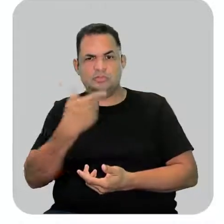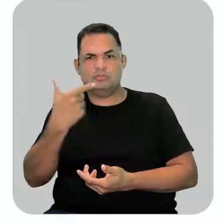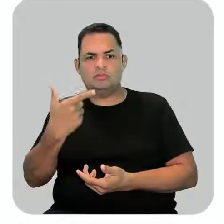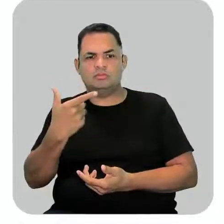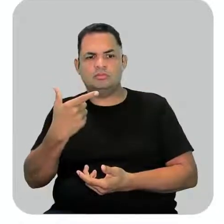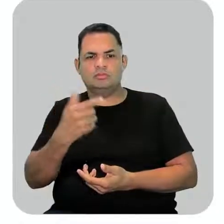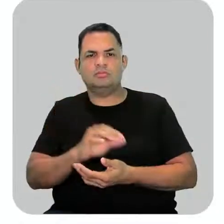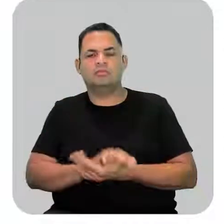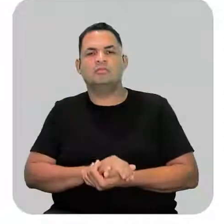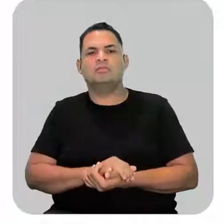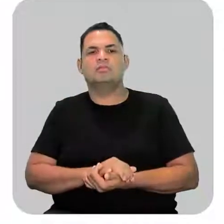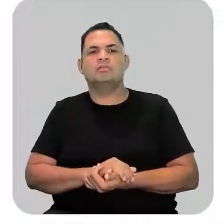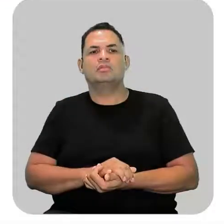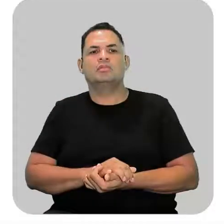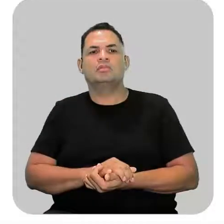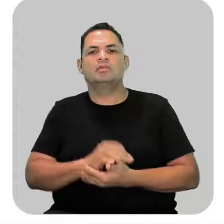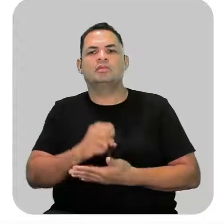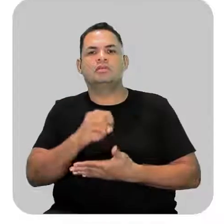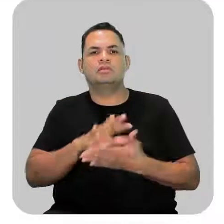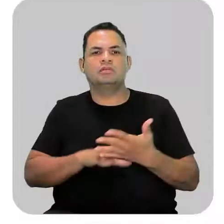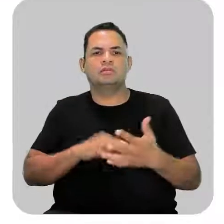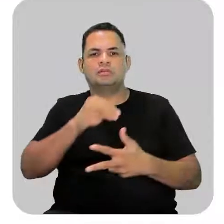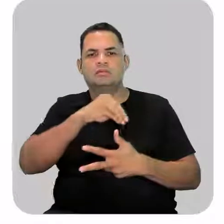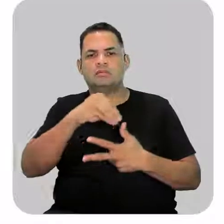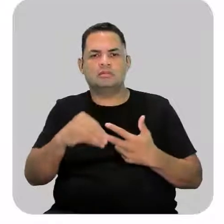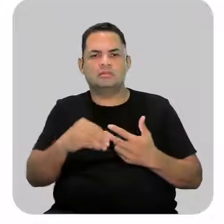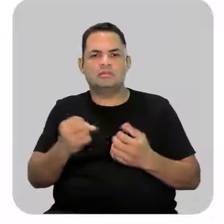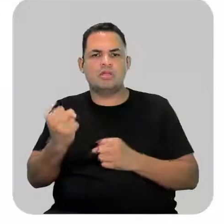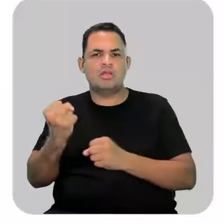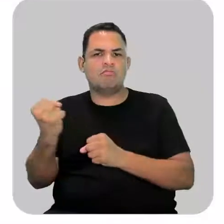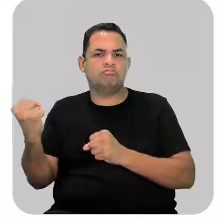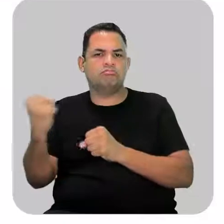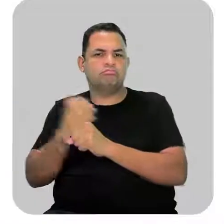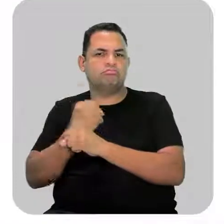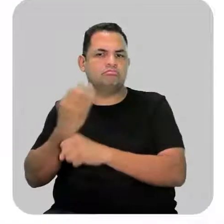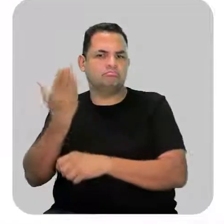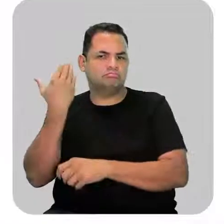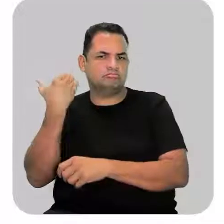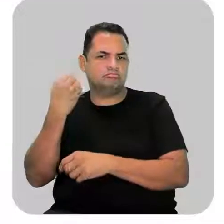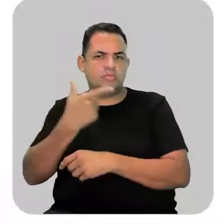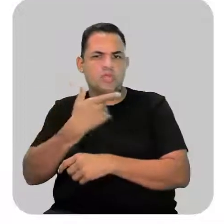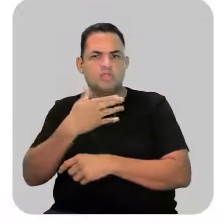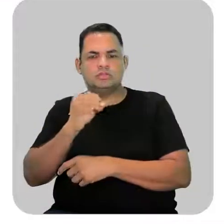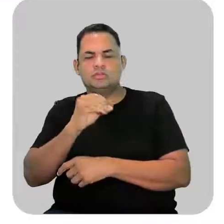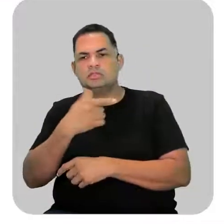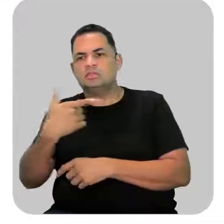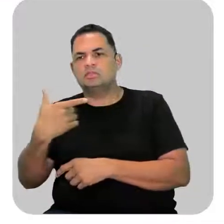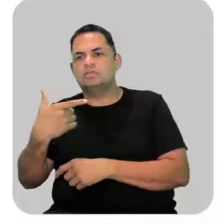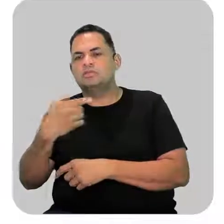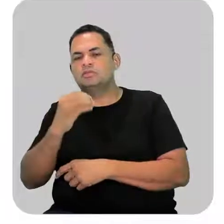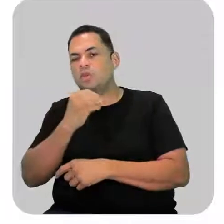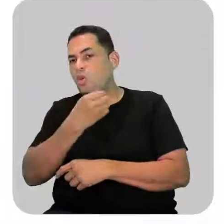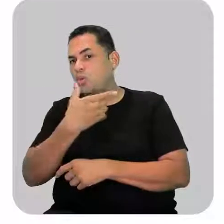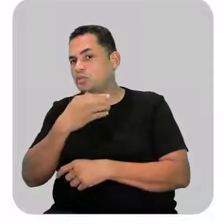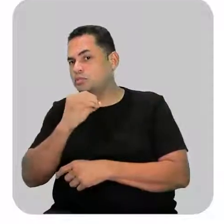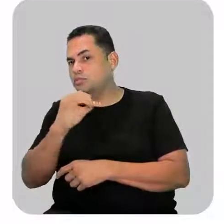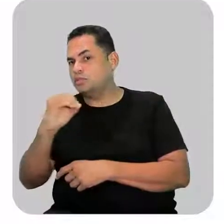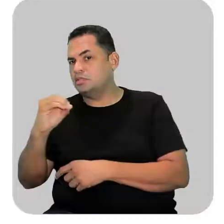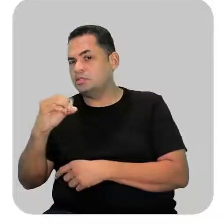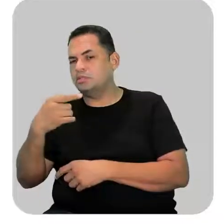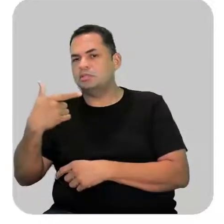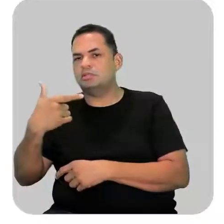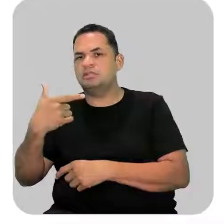2. Essa questão número 2 é uma questão que caiu no Enem de 2003 e fala o seguinte: do ponto de